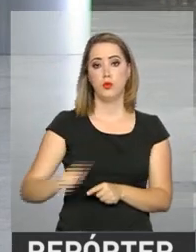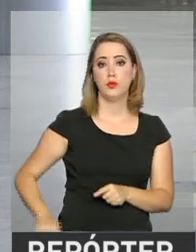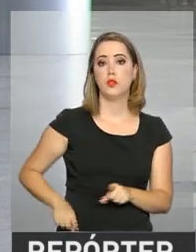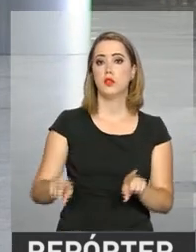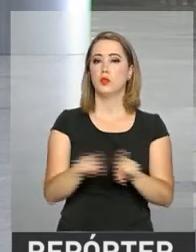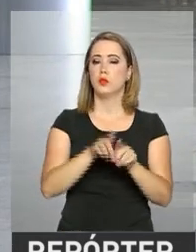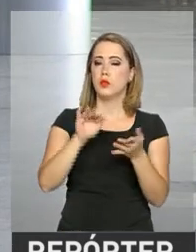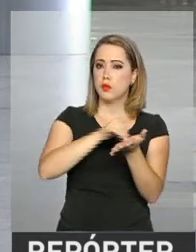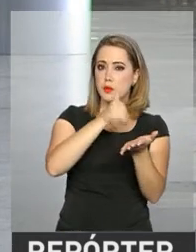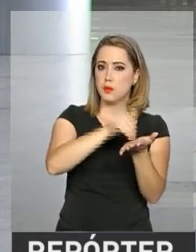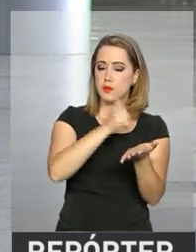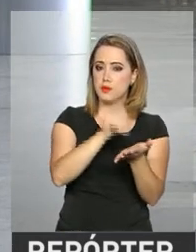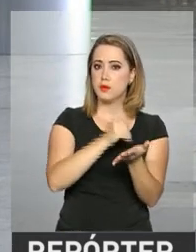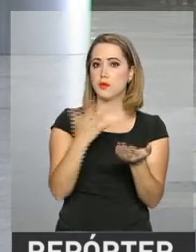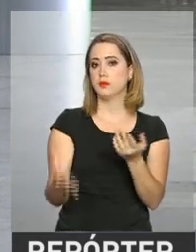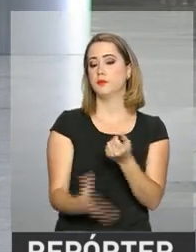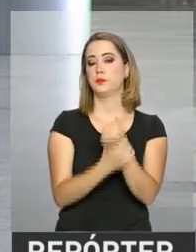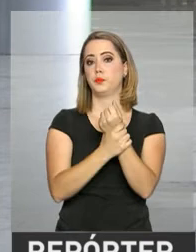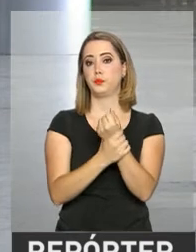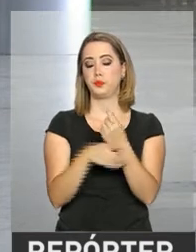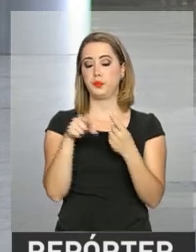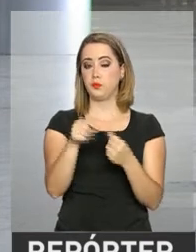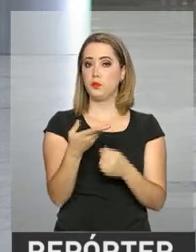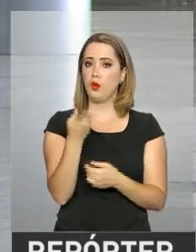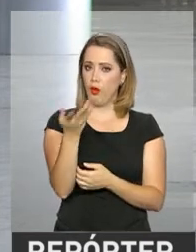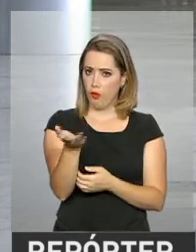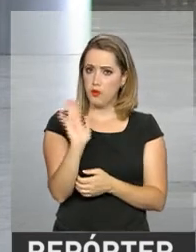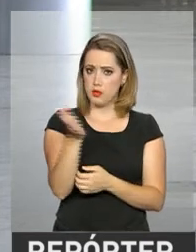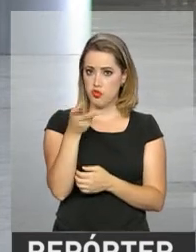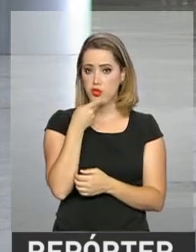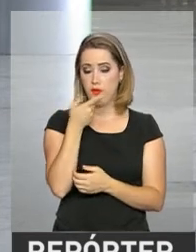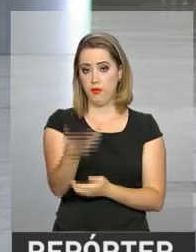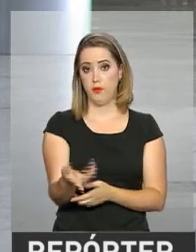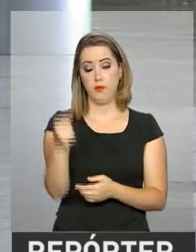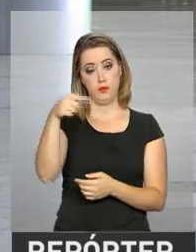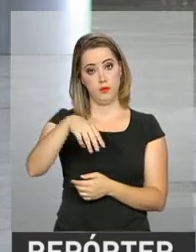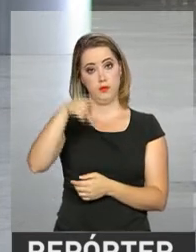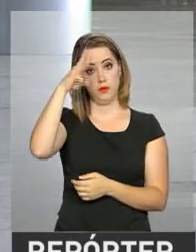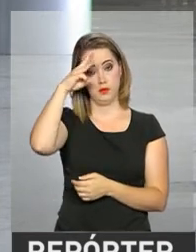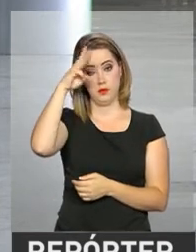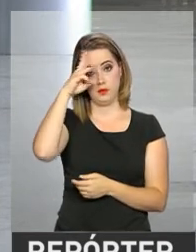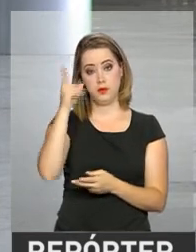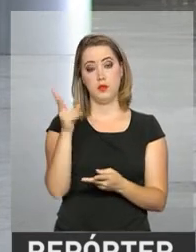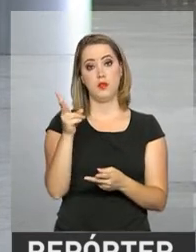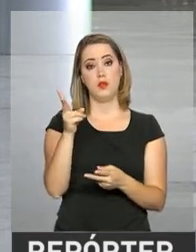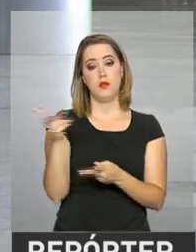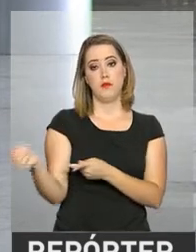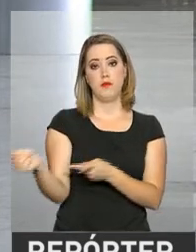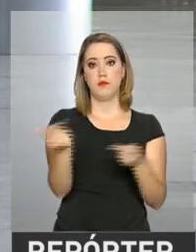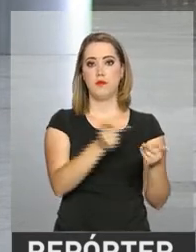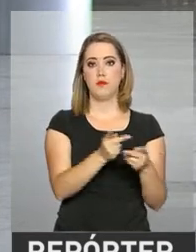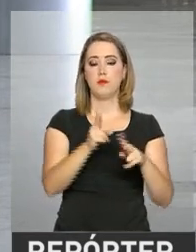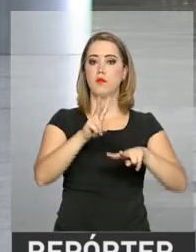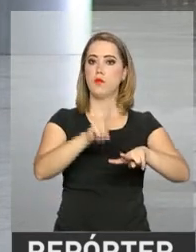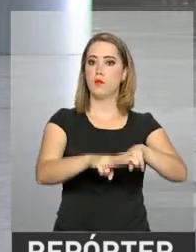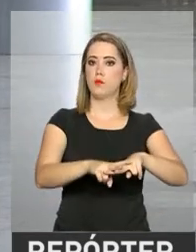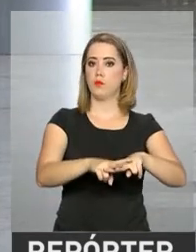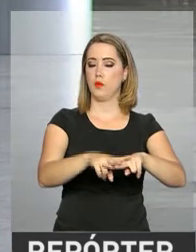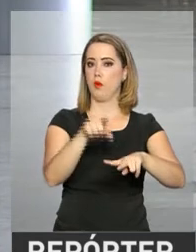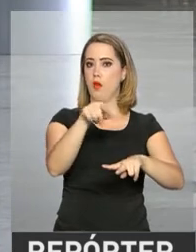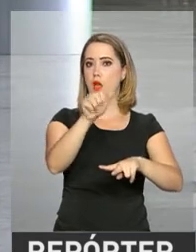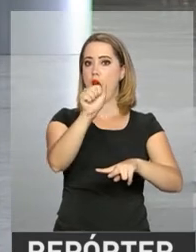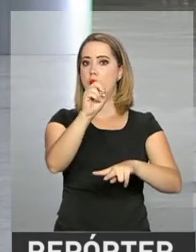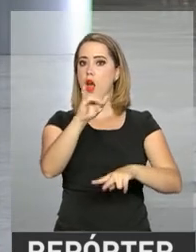secretário de Segurança Pública, Sérgio Fortes. Como você falou, nesta terça-feira visitou o complexo penitenciário Anísio Jobim,